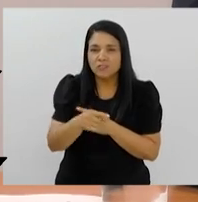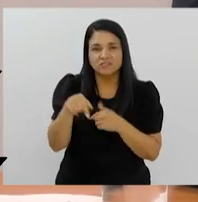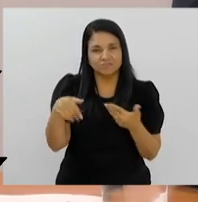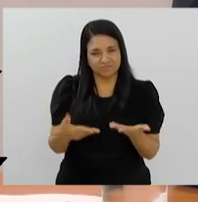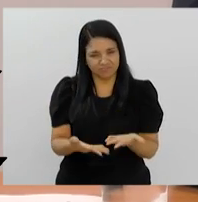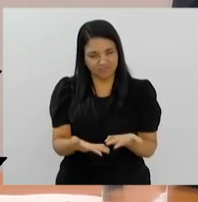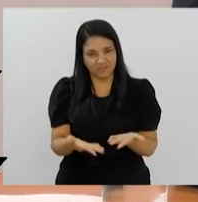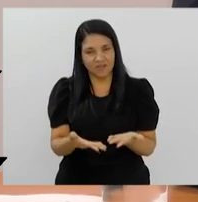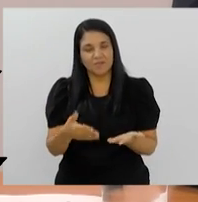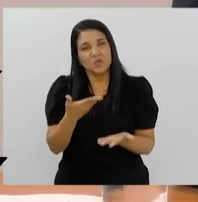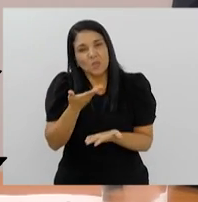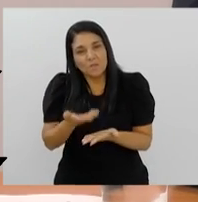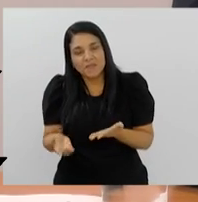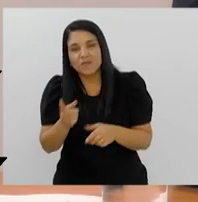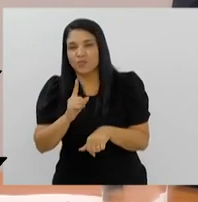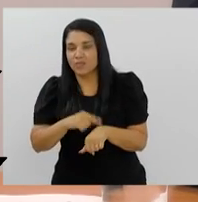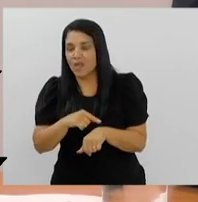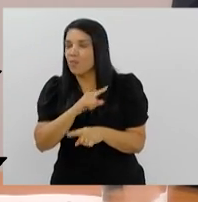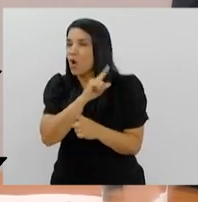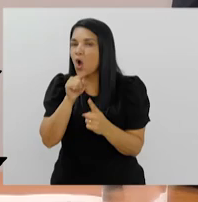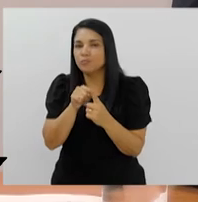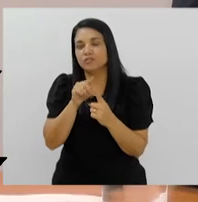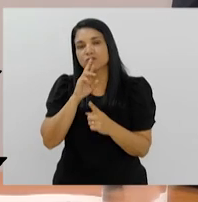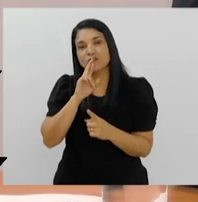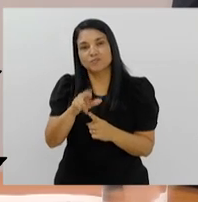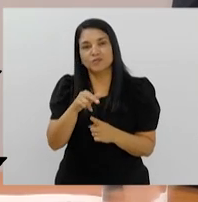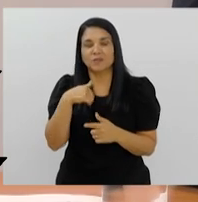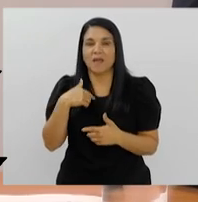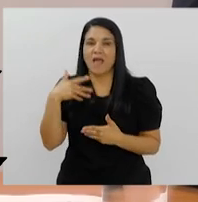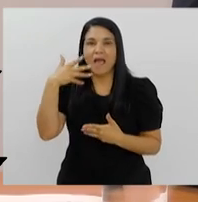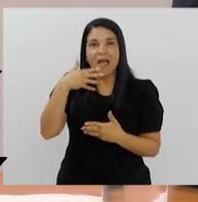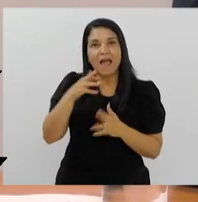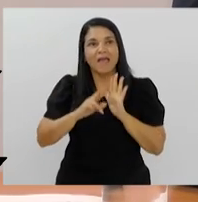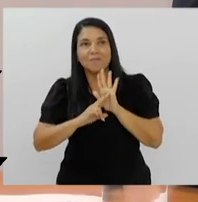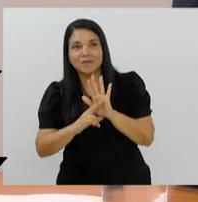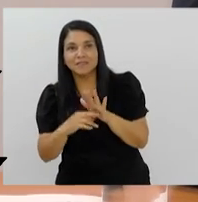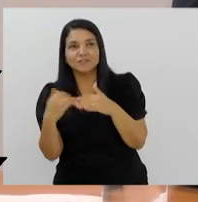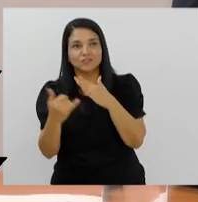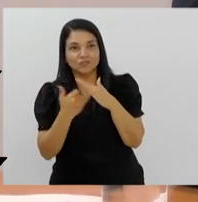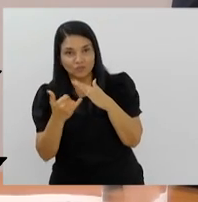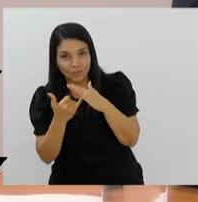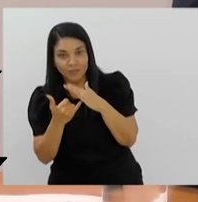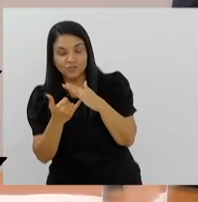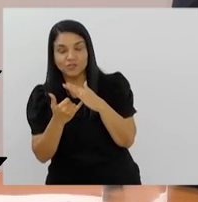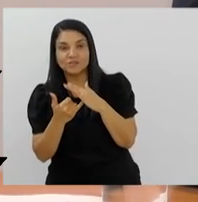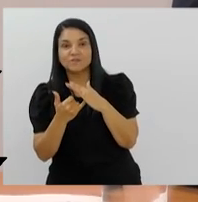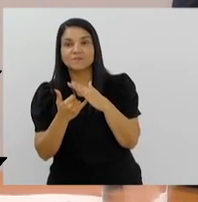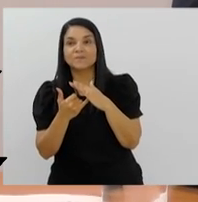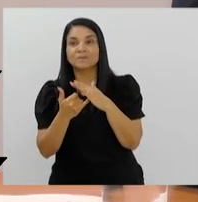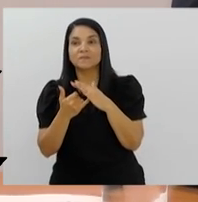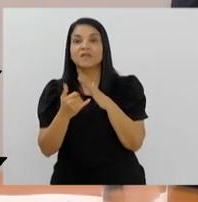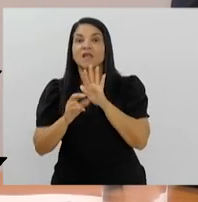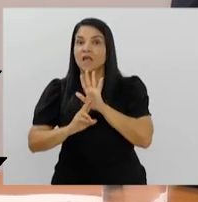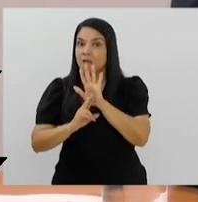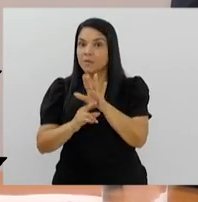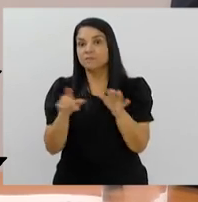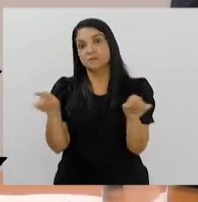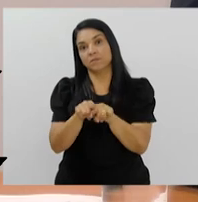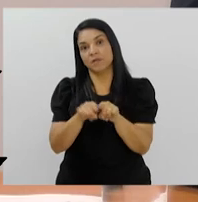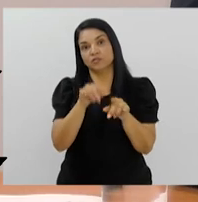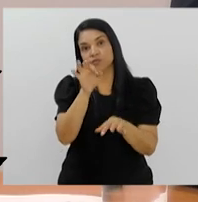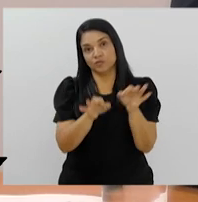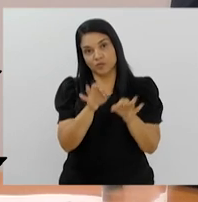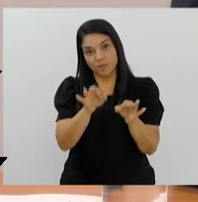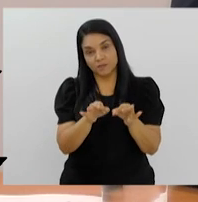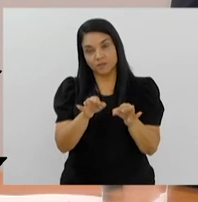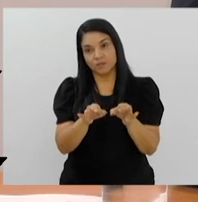para não perder o nosso tempo seja objetivo essa coisa de palavra bonita não representa institucionalmente você representa institucionalmente representa juridicamente também